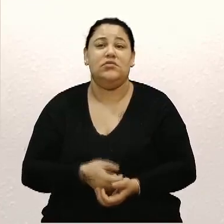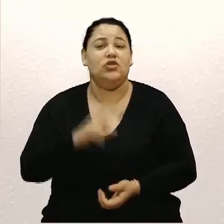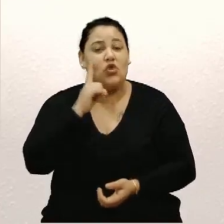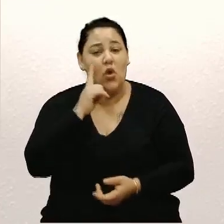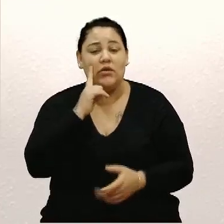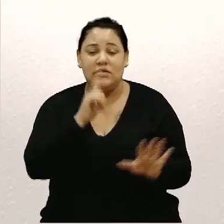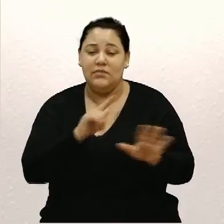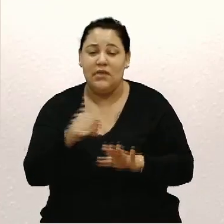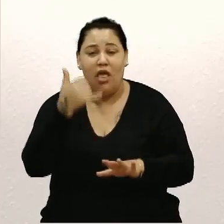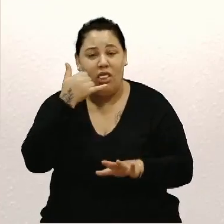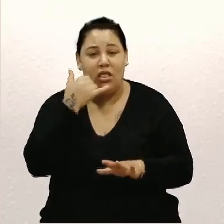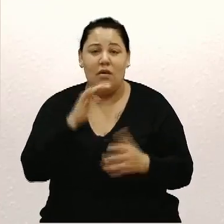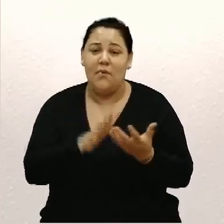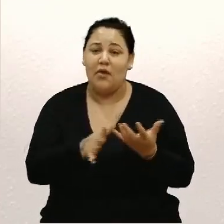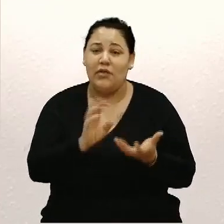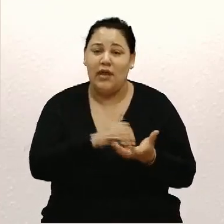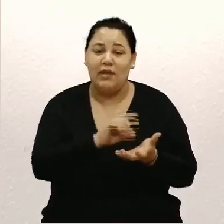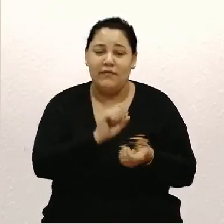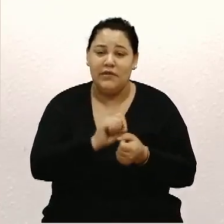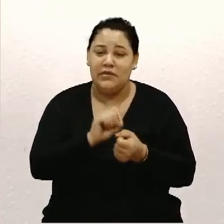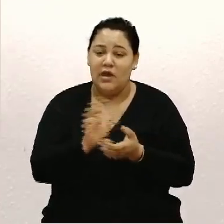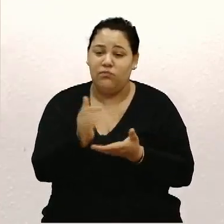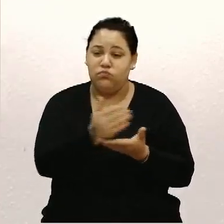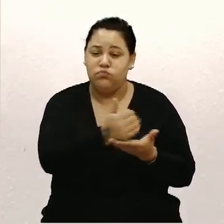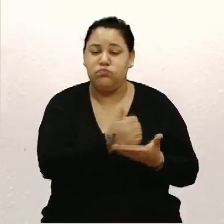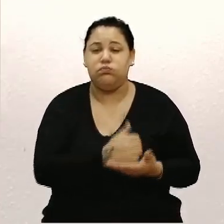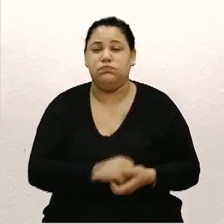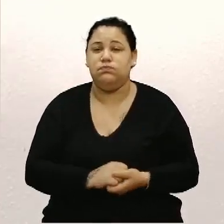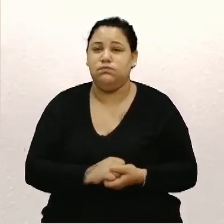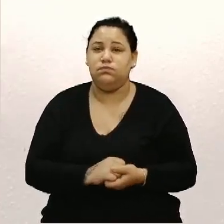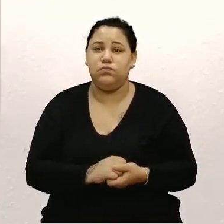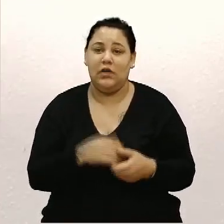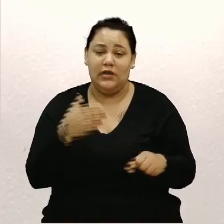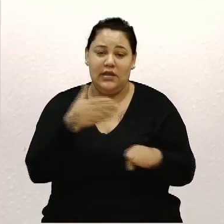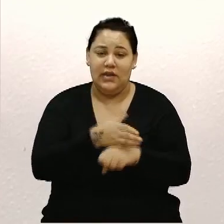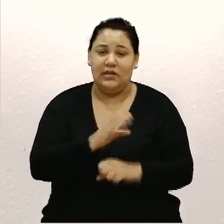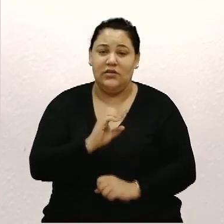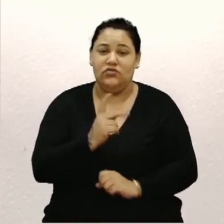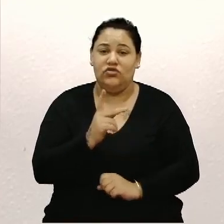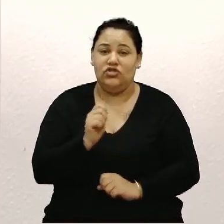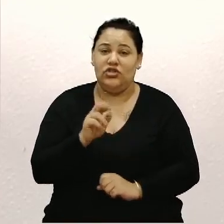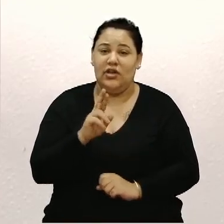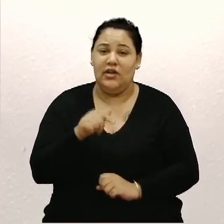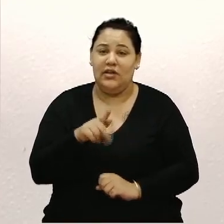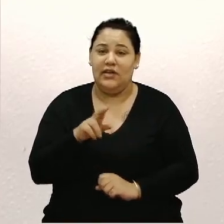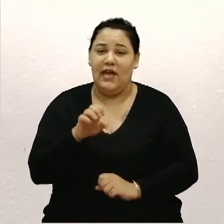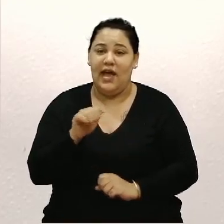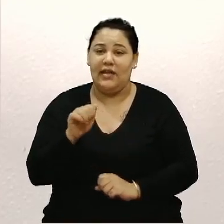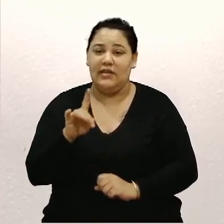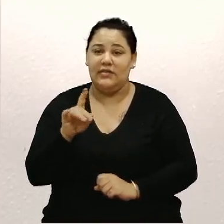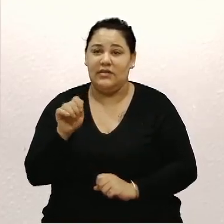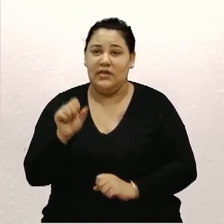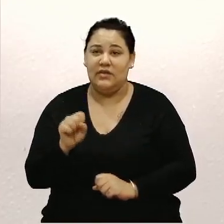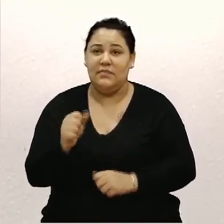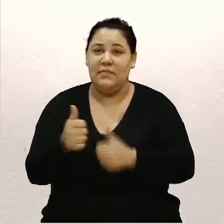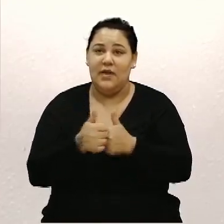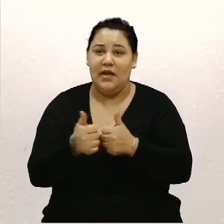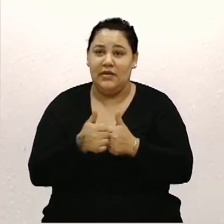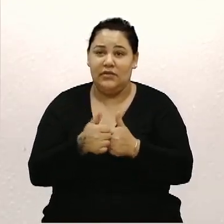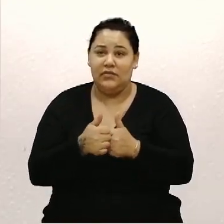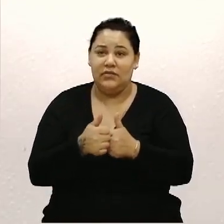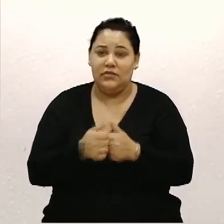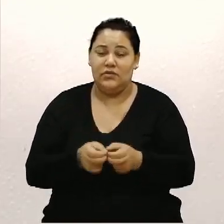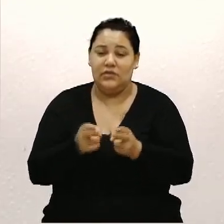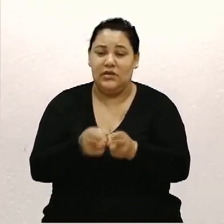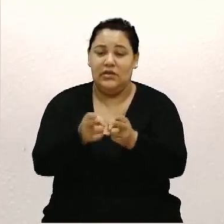recolhimento. Na entrada do Charqueadas, perto dos trilhos, eu consegui com muito esforço,